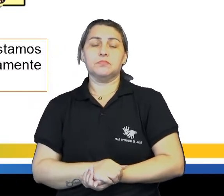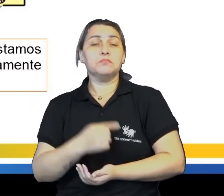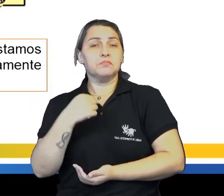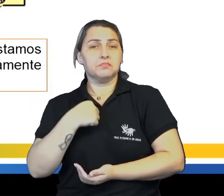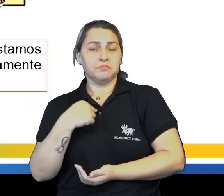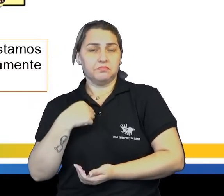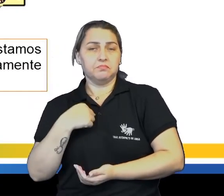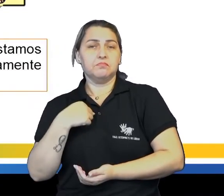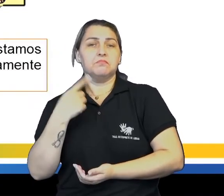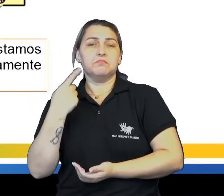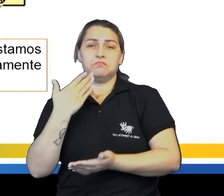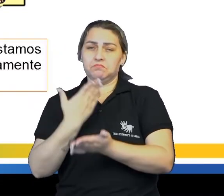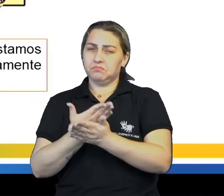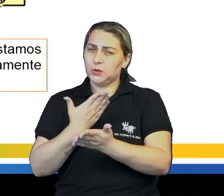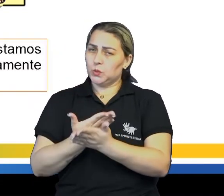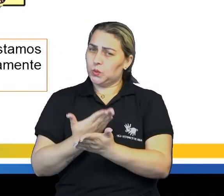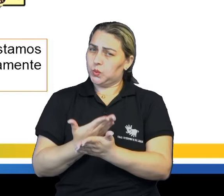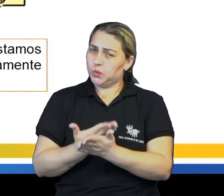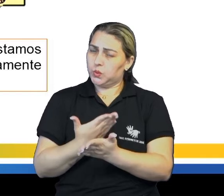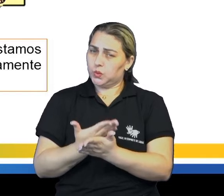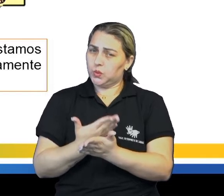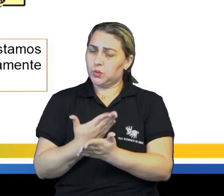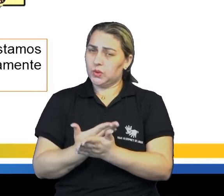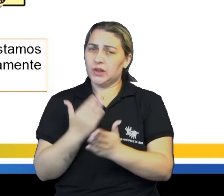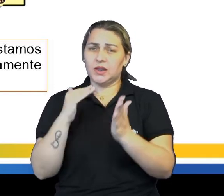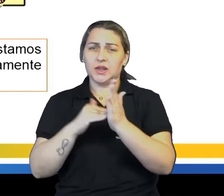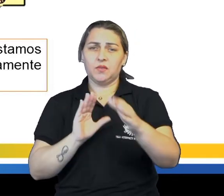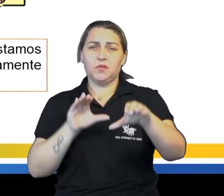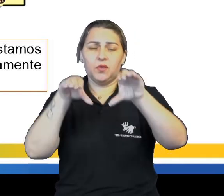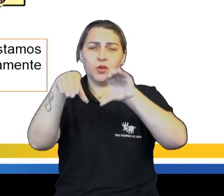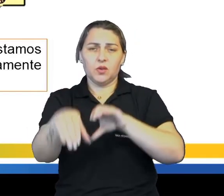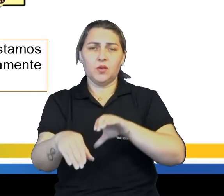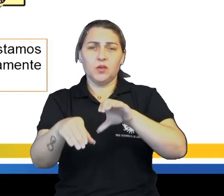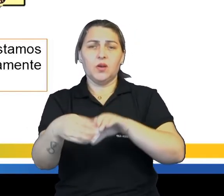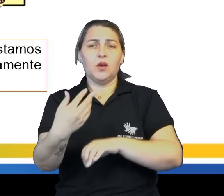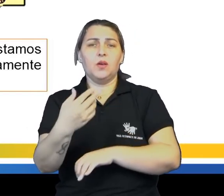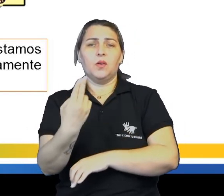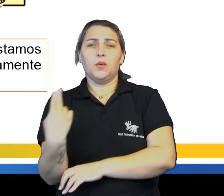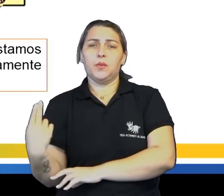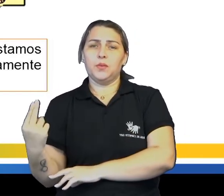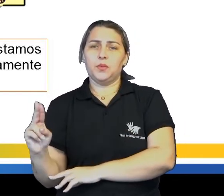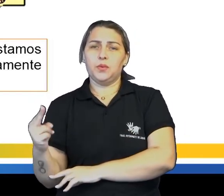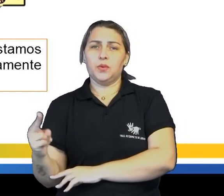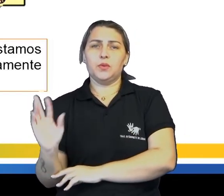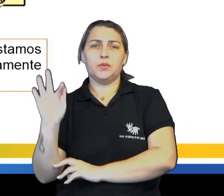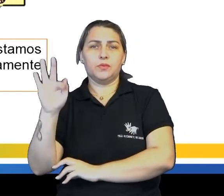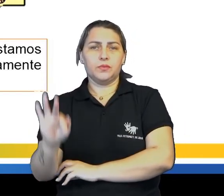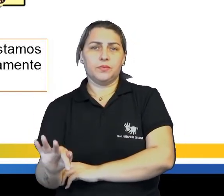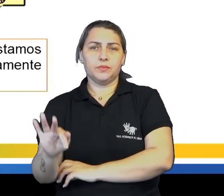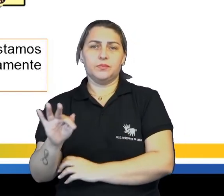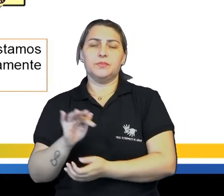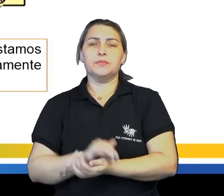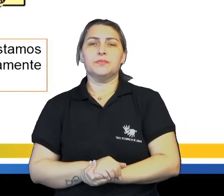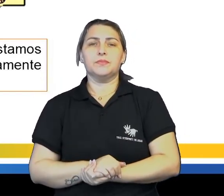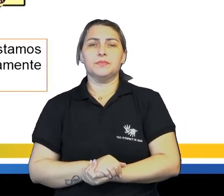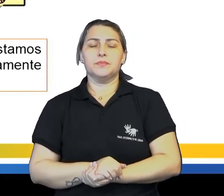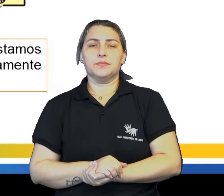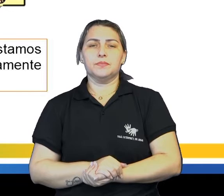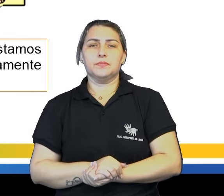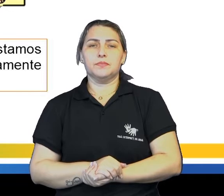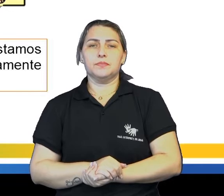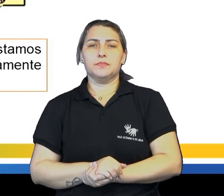eu vou ter que estudar muito, até me formar numa universidade. E finalmente, no final, diz